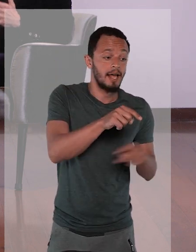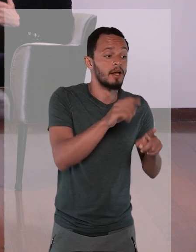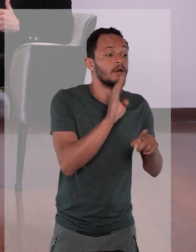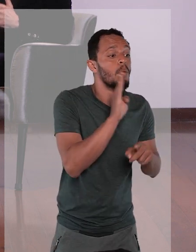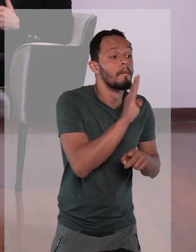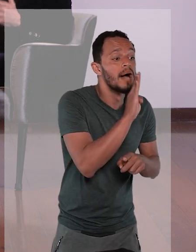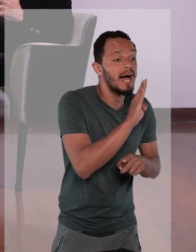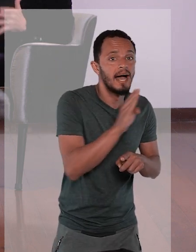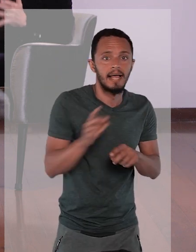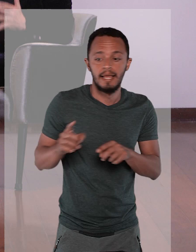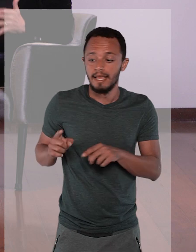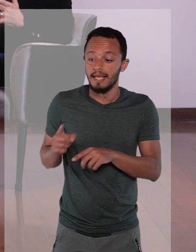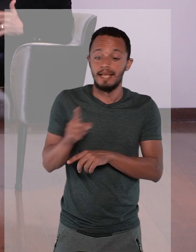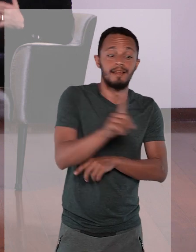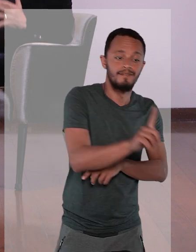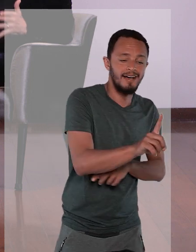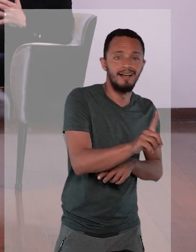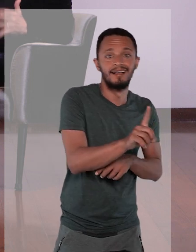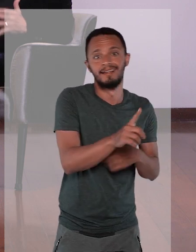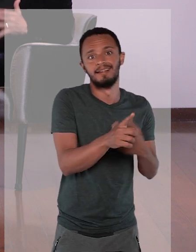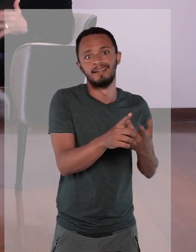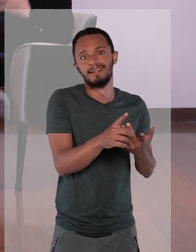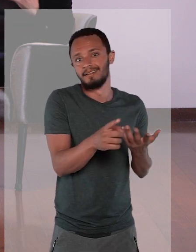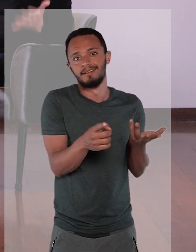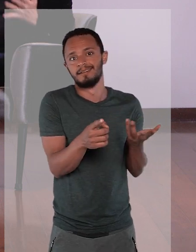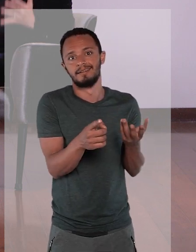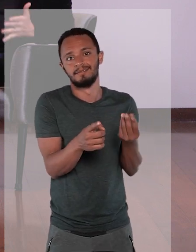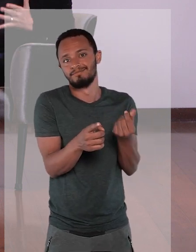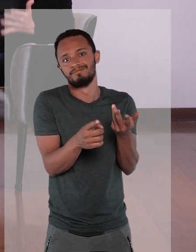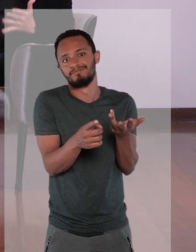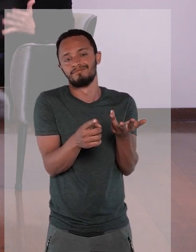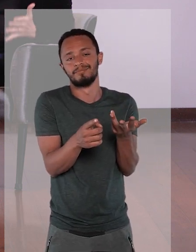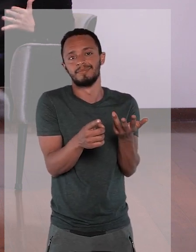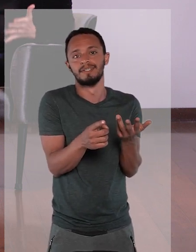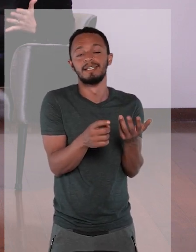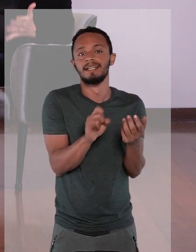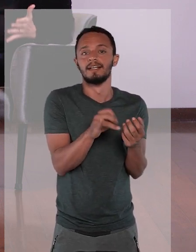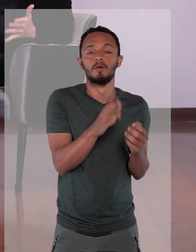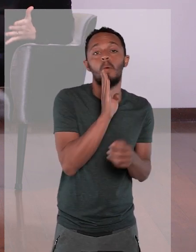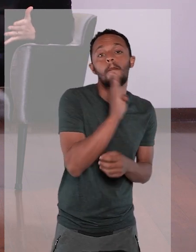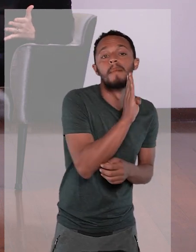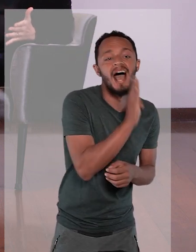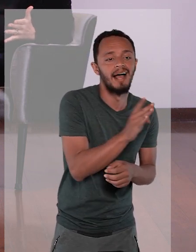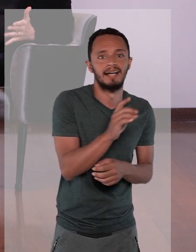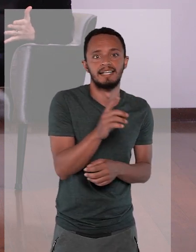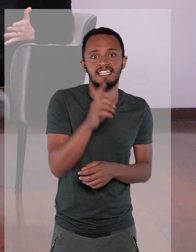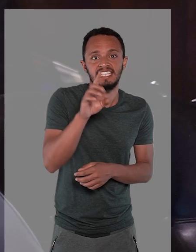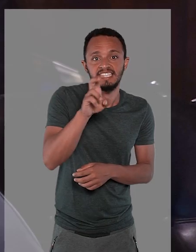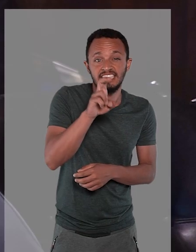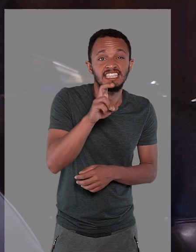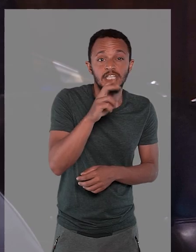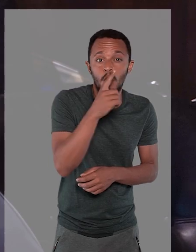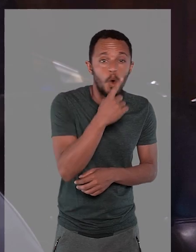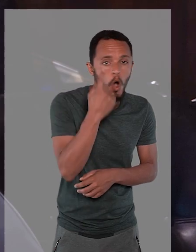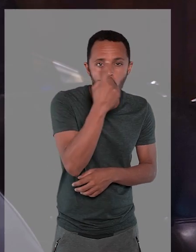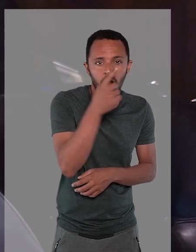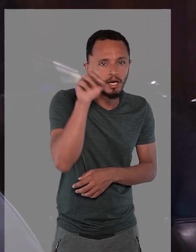esse indivíduo não precisa ser vacinado, porque ele vai estar morto dentro de muito pouco tempo. Né?